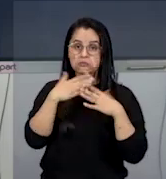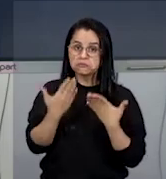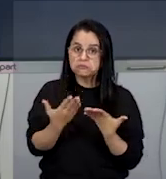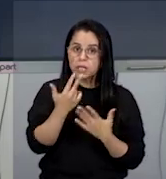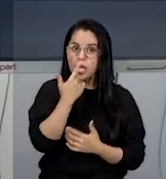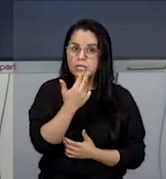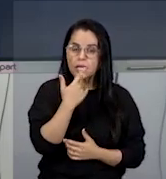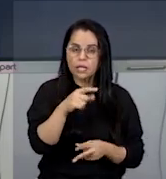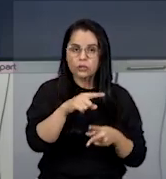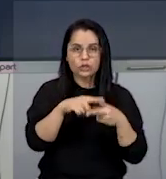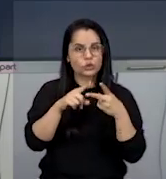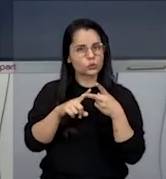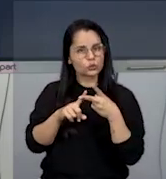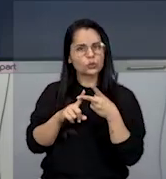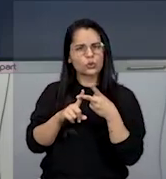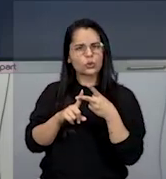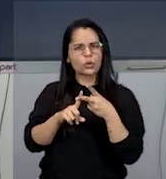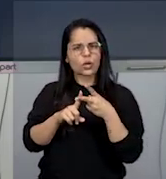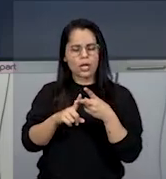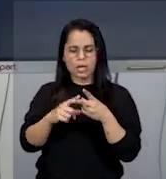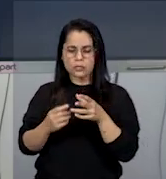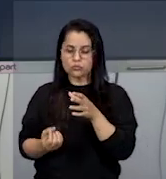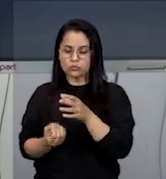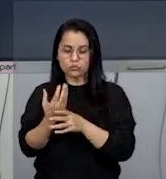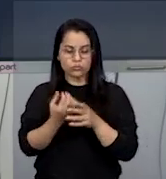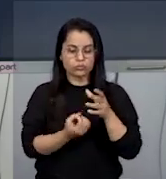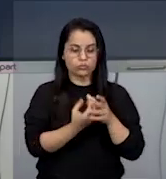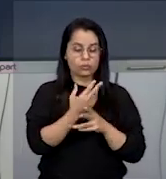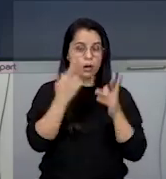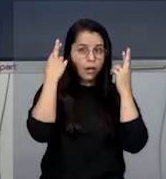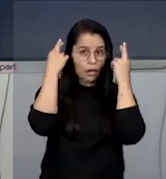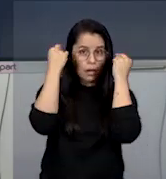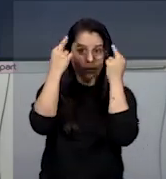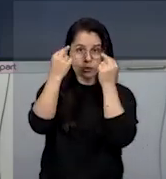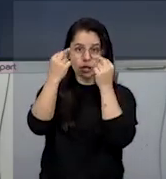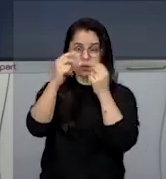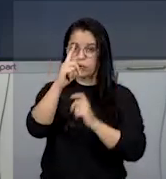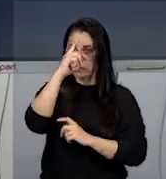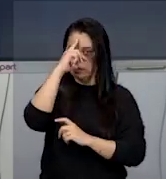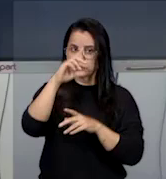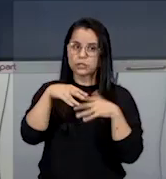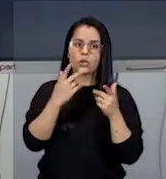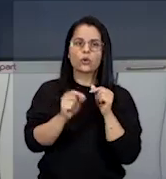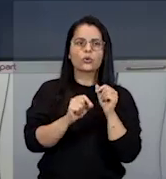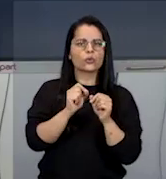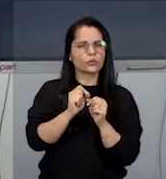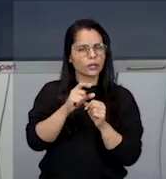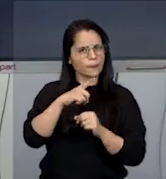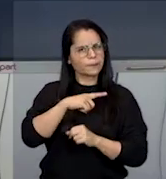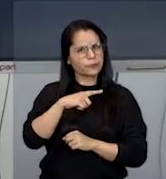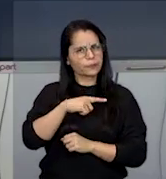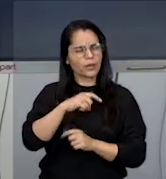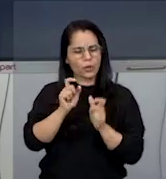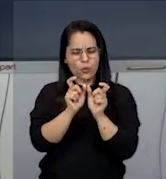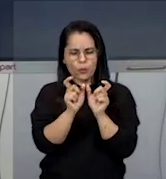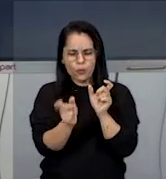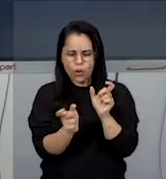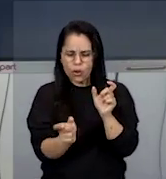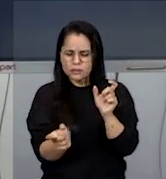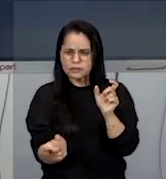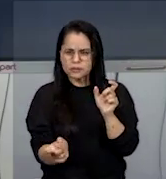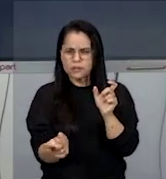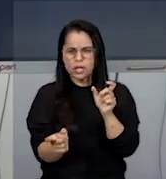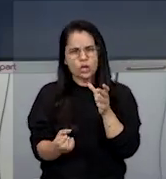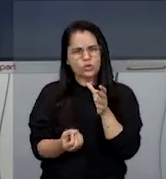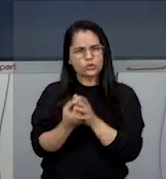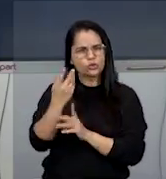têm essas duas nascentes, o grego e o latim. Então, o polissemia veio do nome